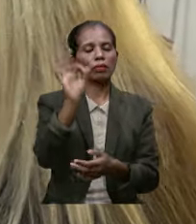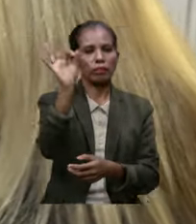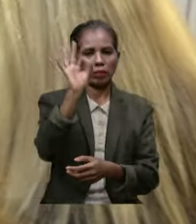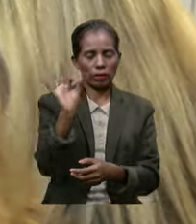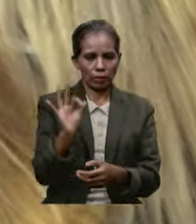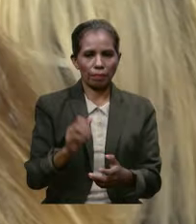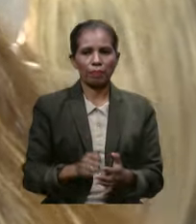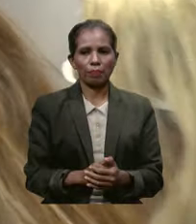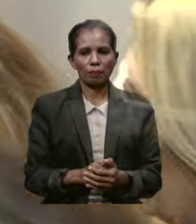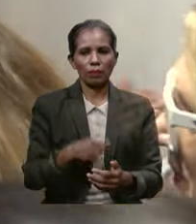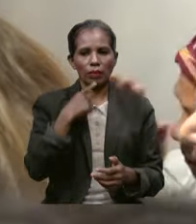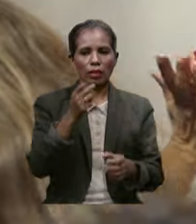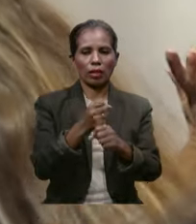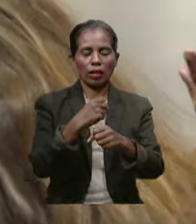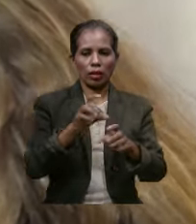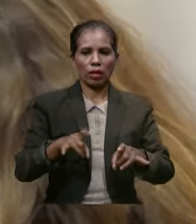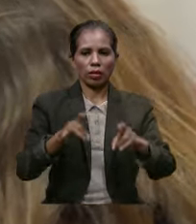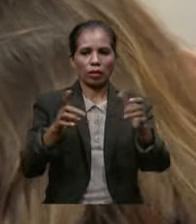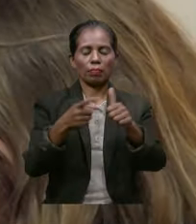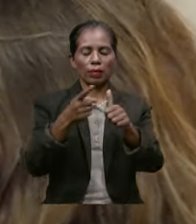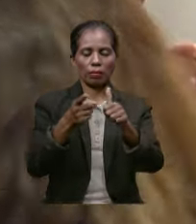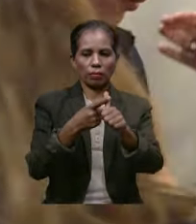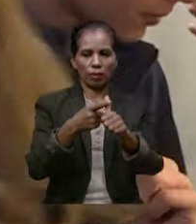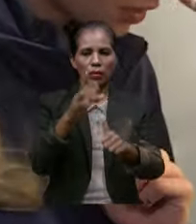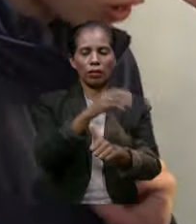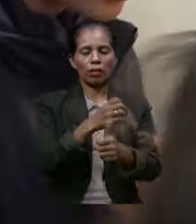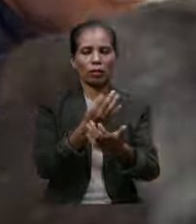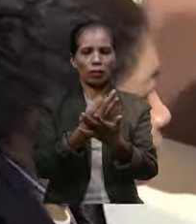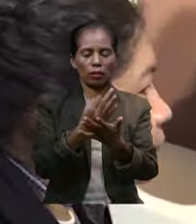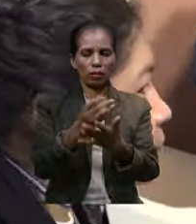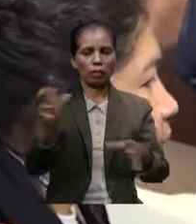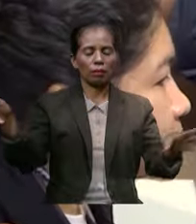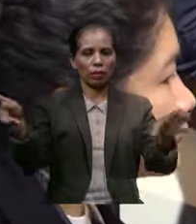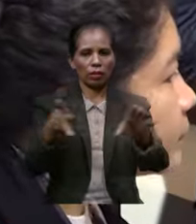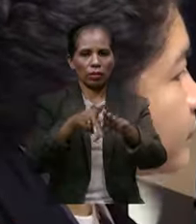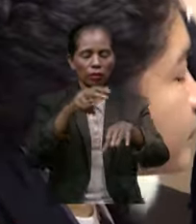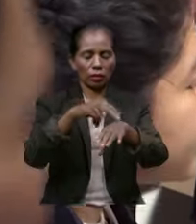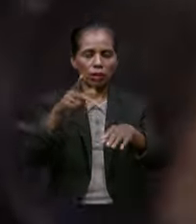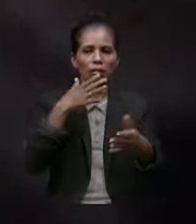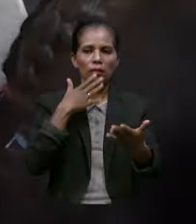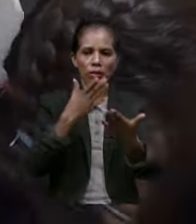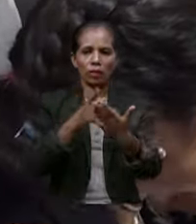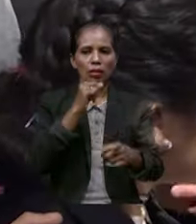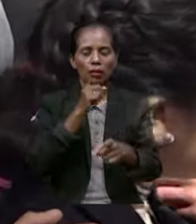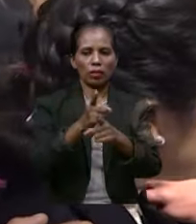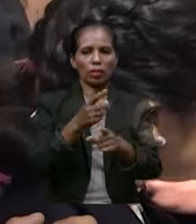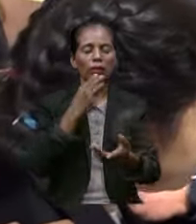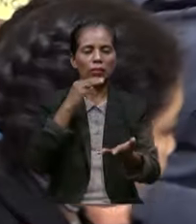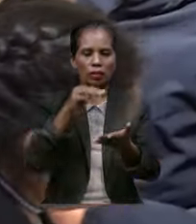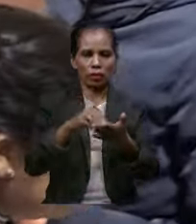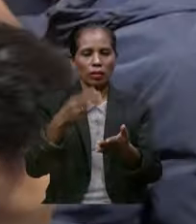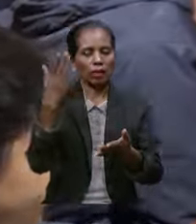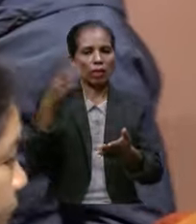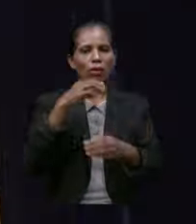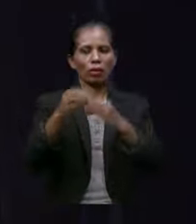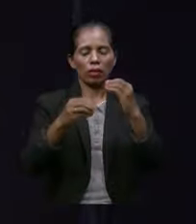ba Exposição refere, Mac Austrália, primeiro lugar, o prêmio Lelang Osamea, ba participação nacional de Acliu, e menciona especial Turmai